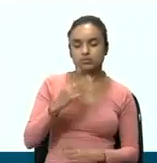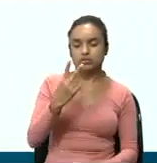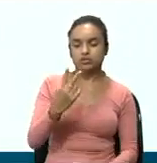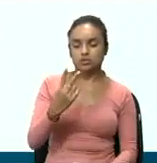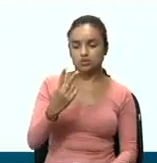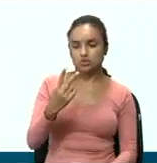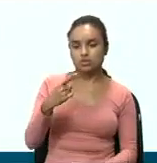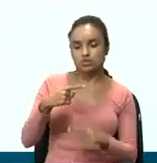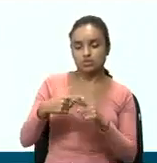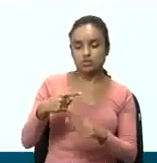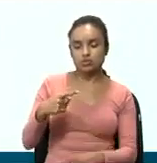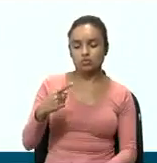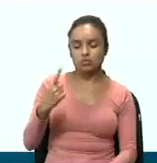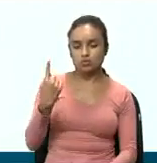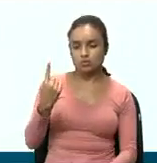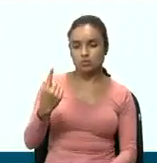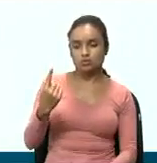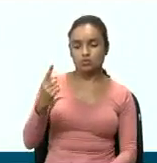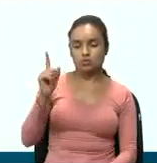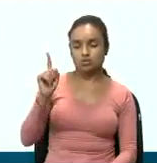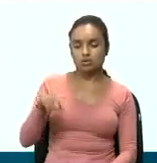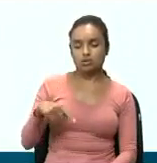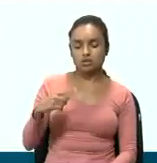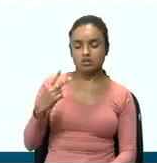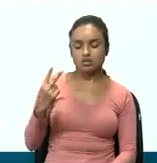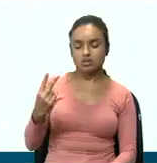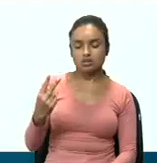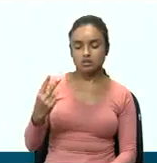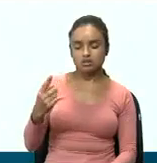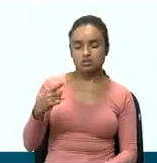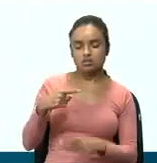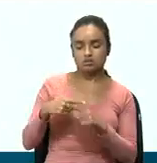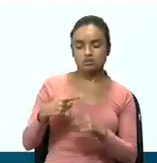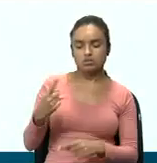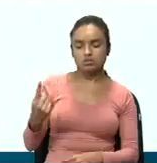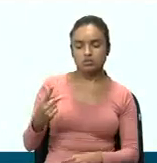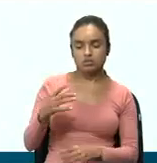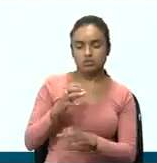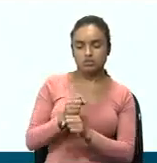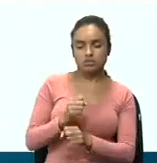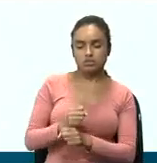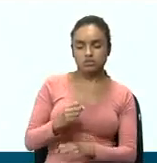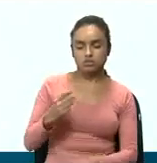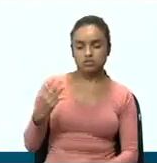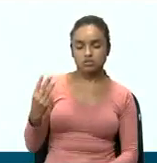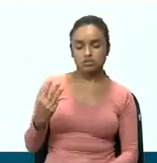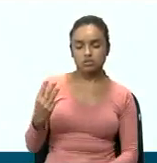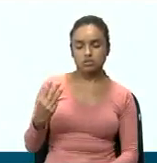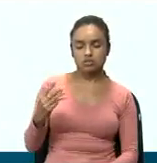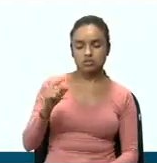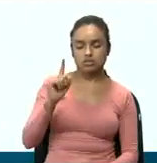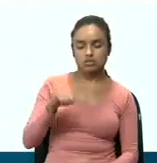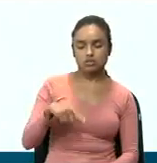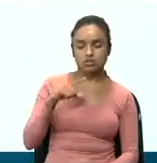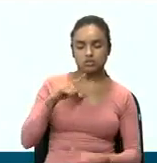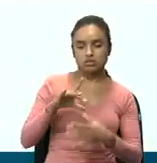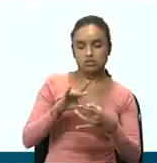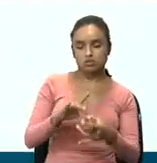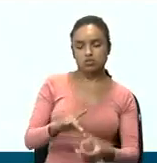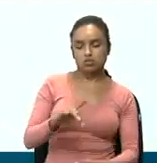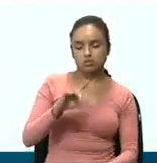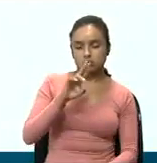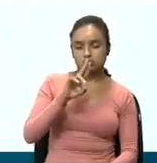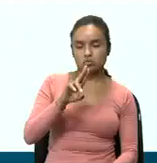2 vezes 1 é 2, mais 1 eu tenho 3. Então, eu tenho u igual a